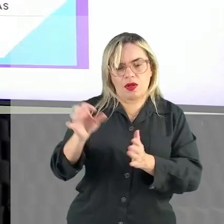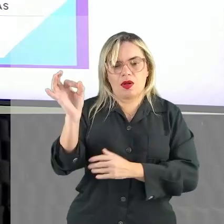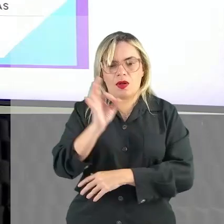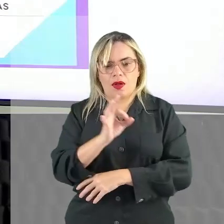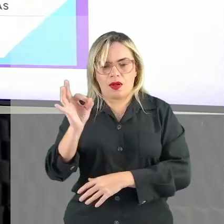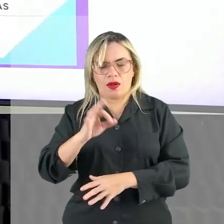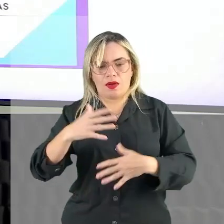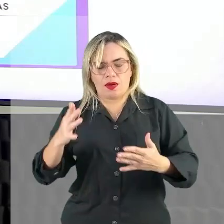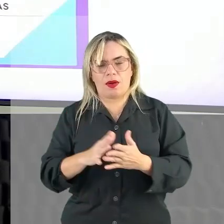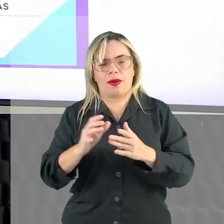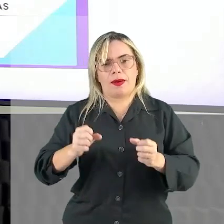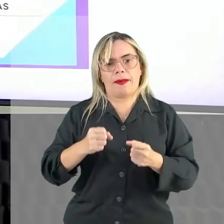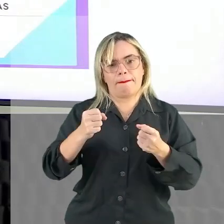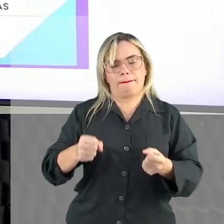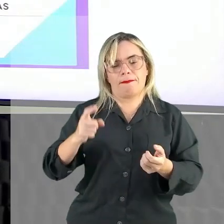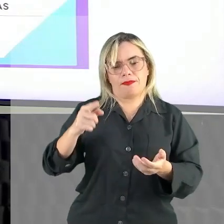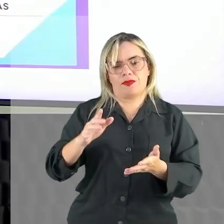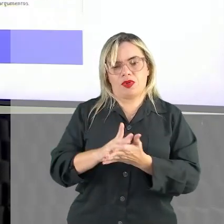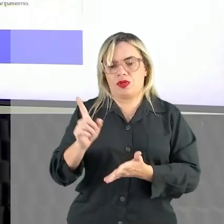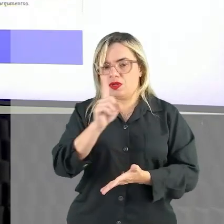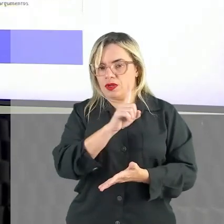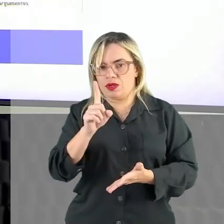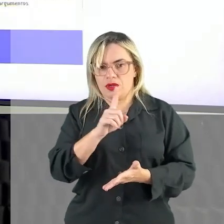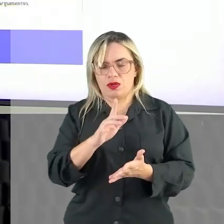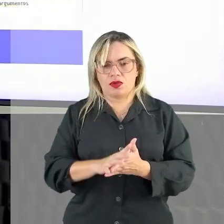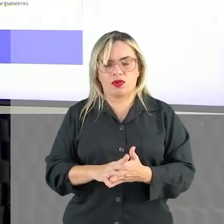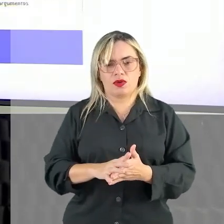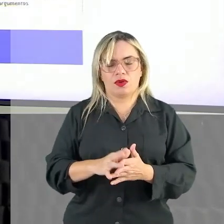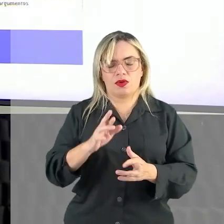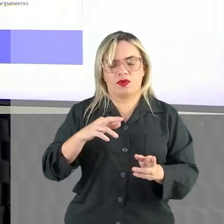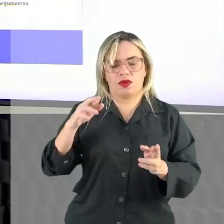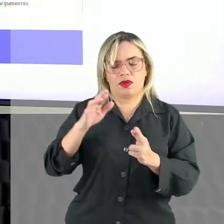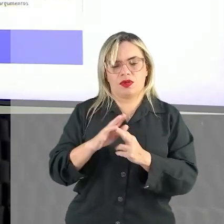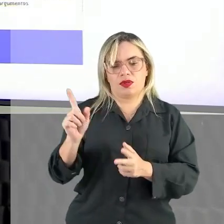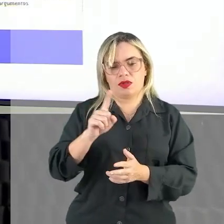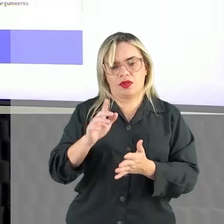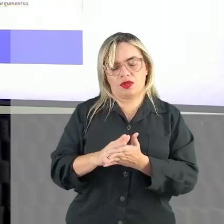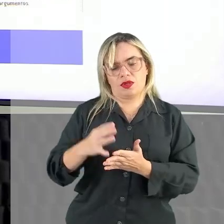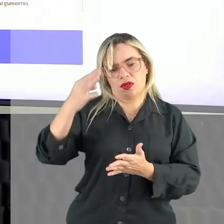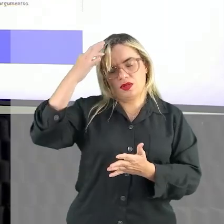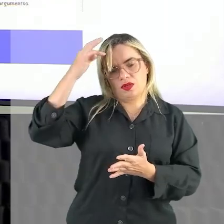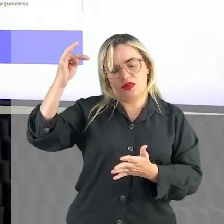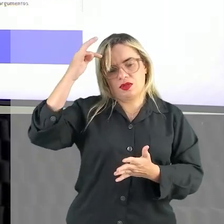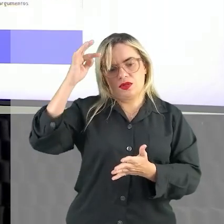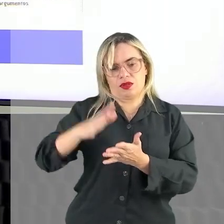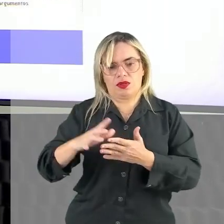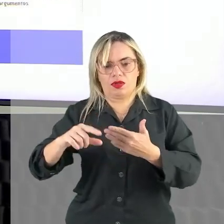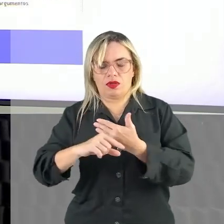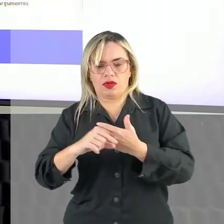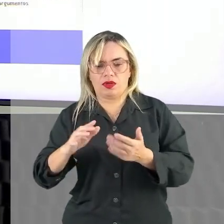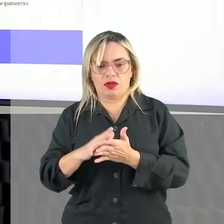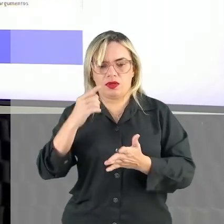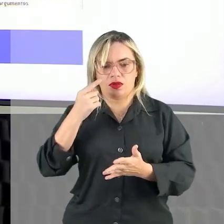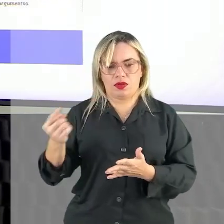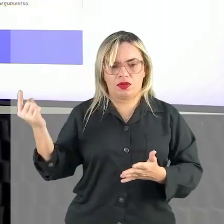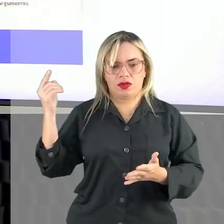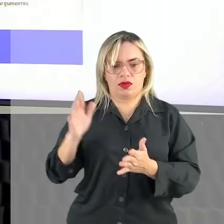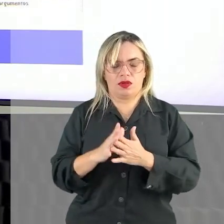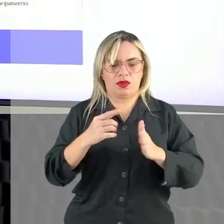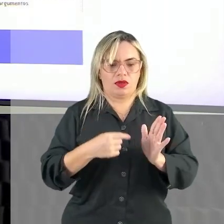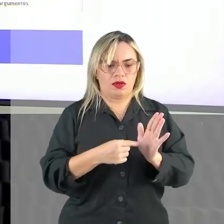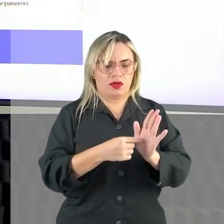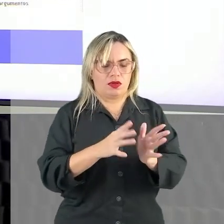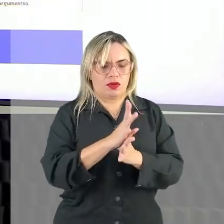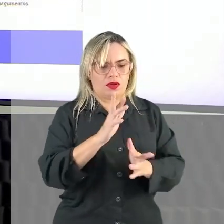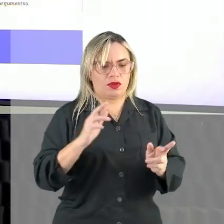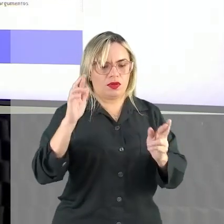servir, mas eles não são nem referências nem legitimadores. Eu trago aqui para vocês, ó, as referências que se